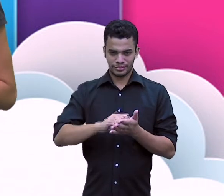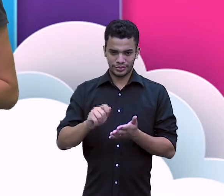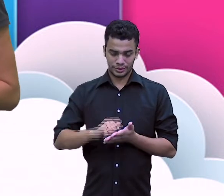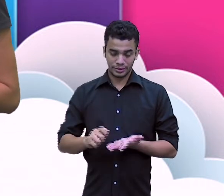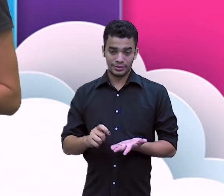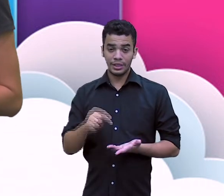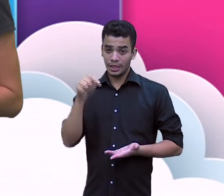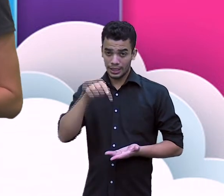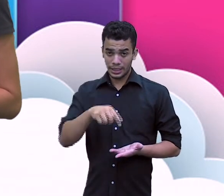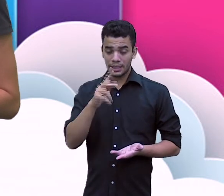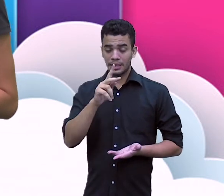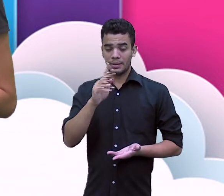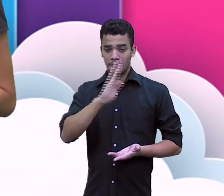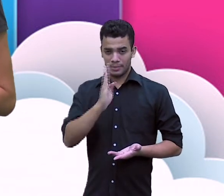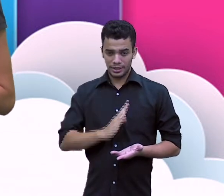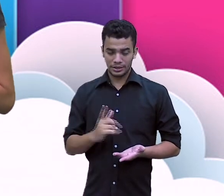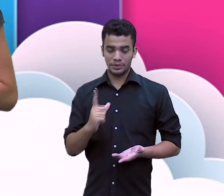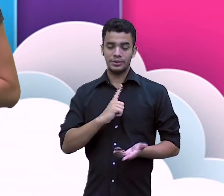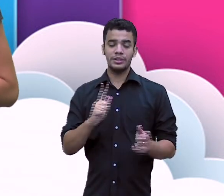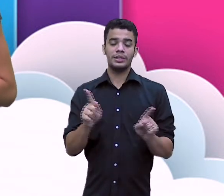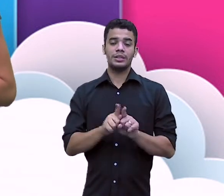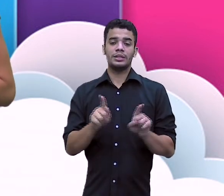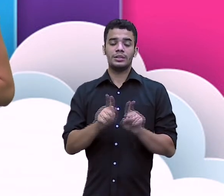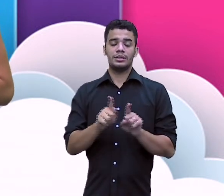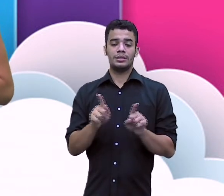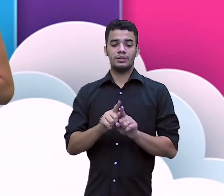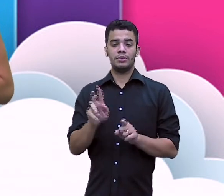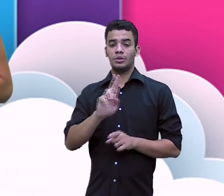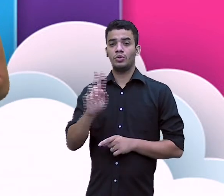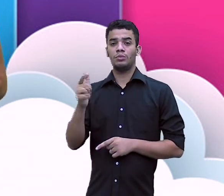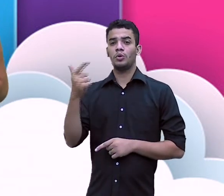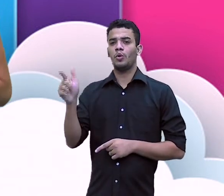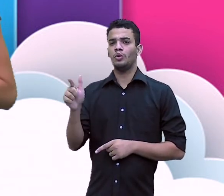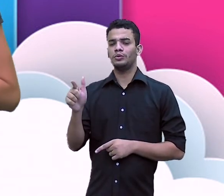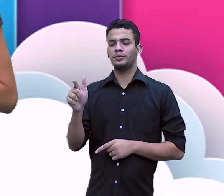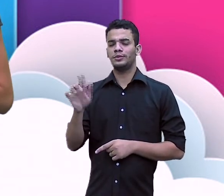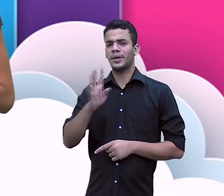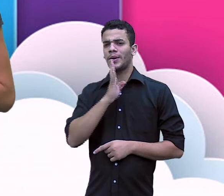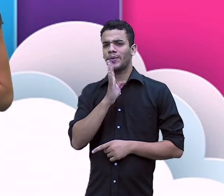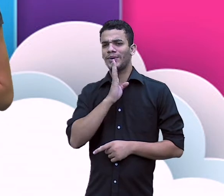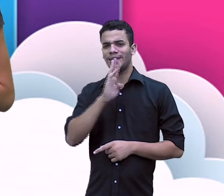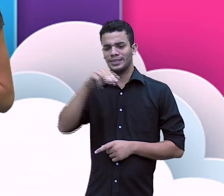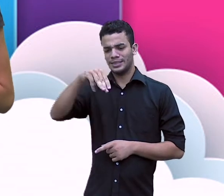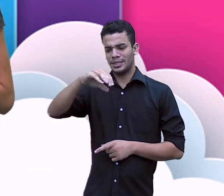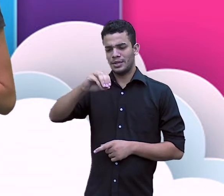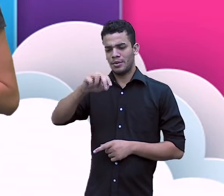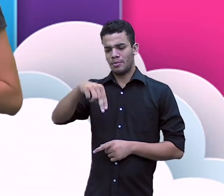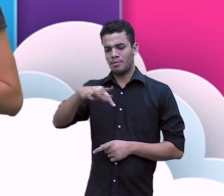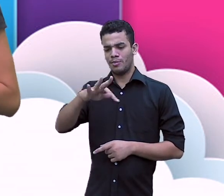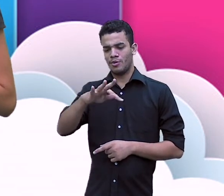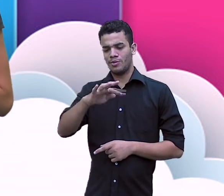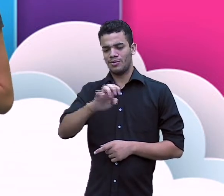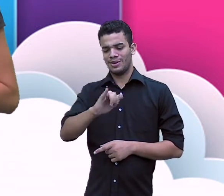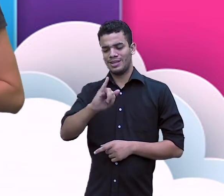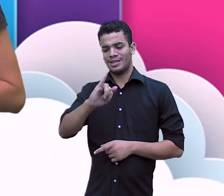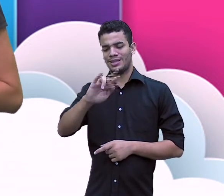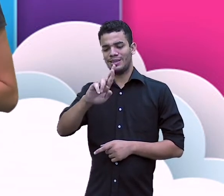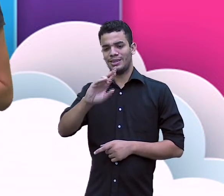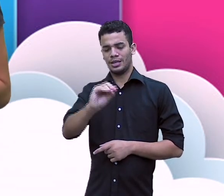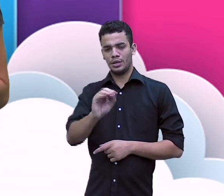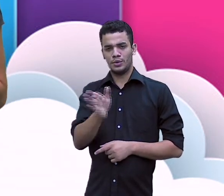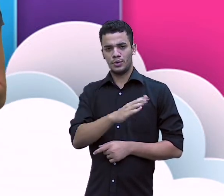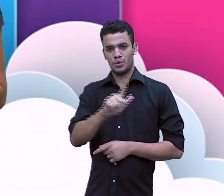como Monteiro Lobato, não é? Quem aí conhece? E Milor